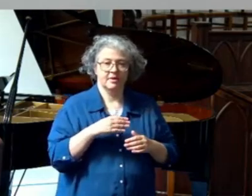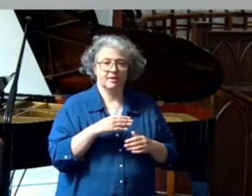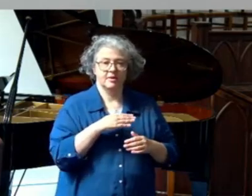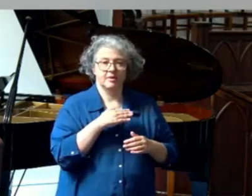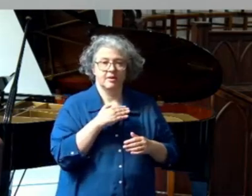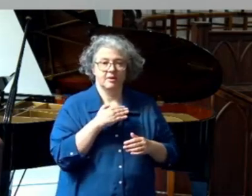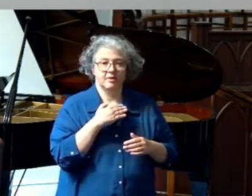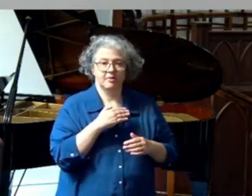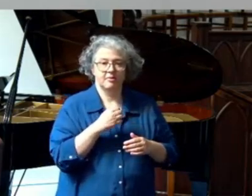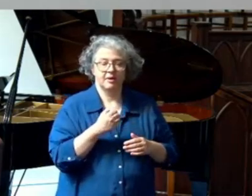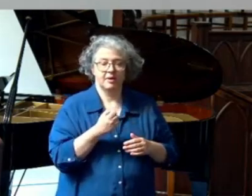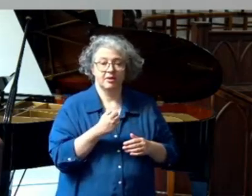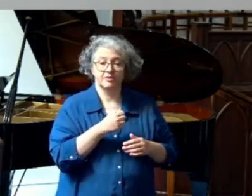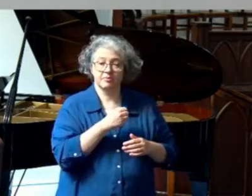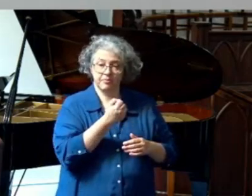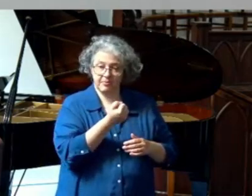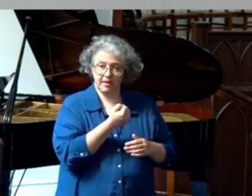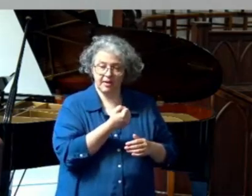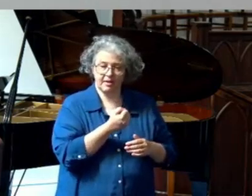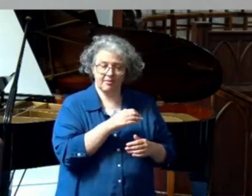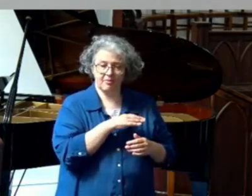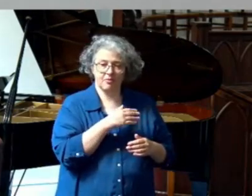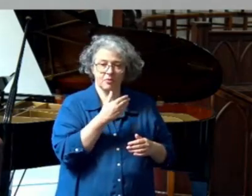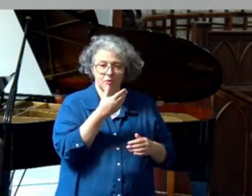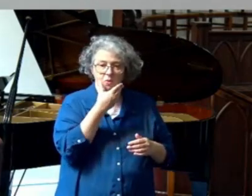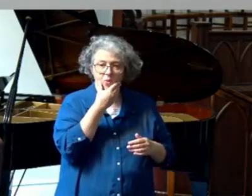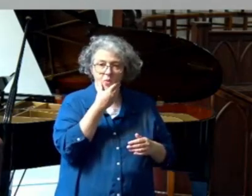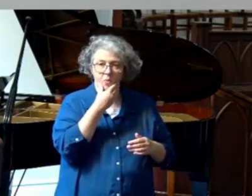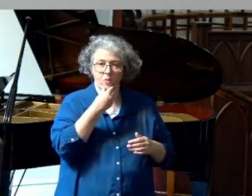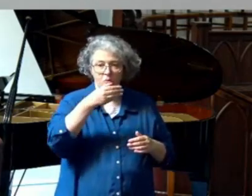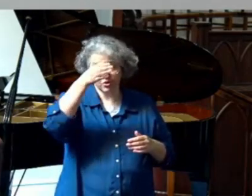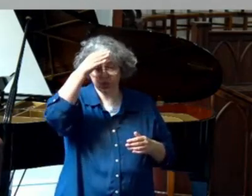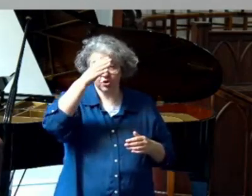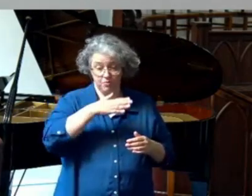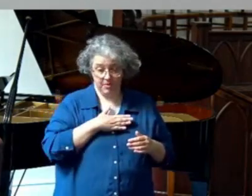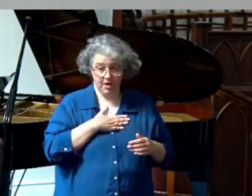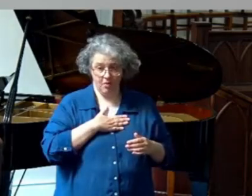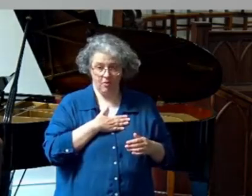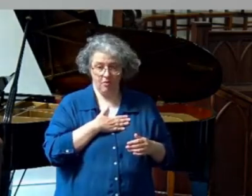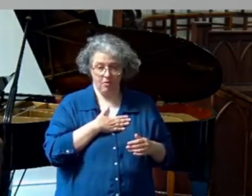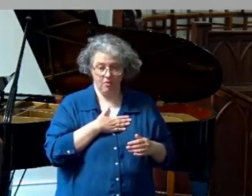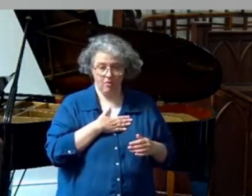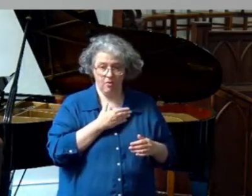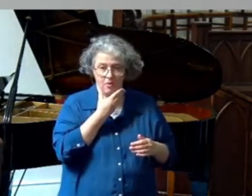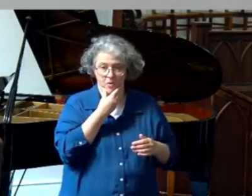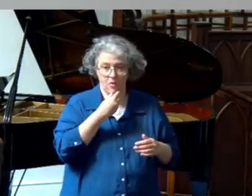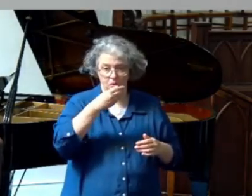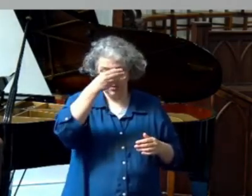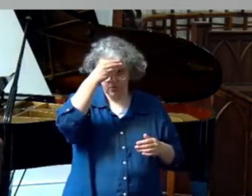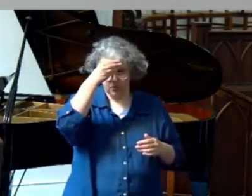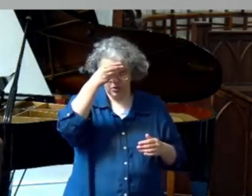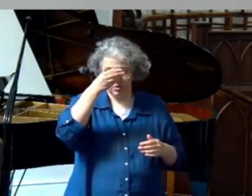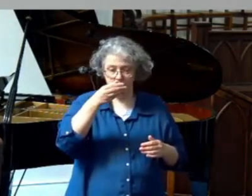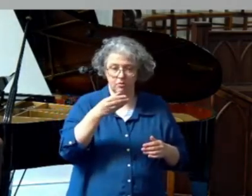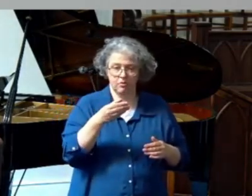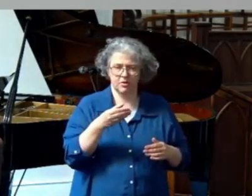brutalmente assassinado na semana passada, lá no sul, numa tentativa de assalto ao seu sítio. E então